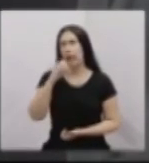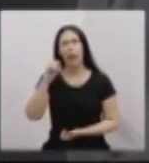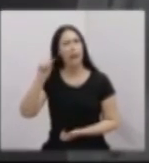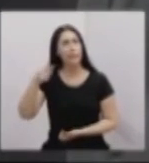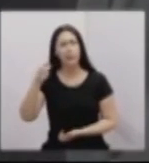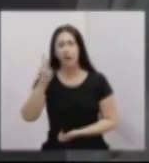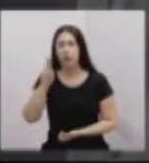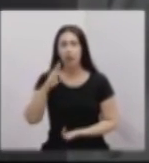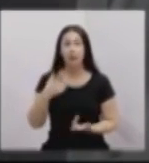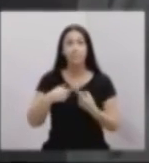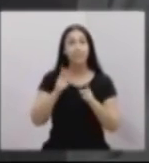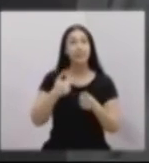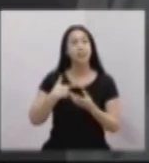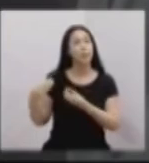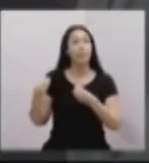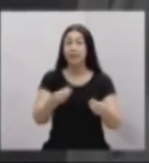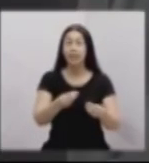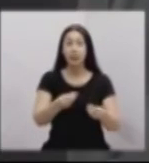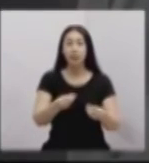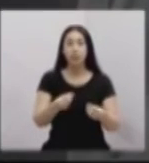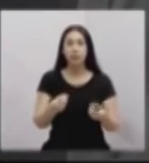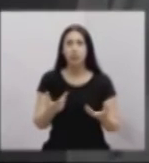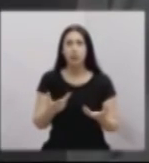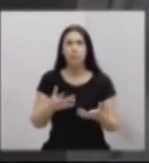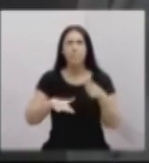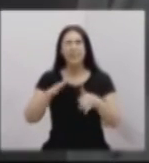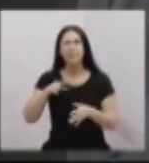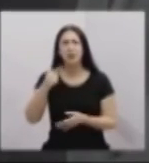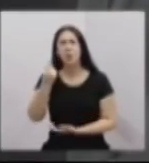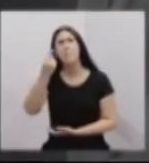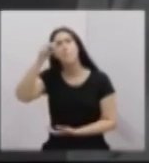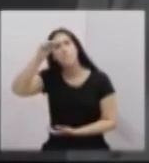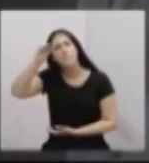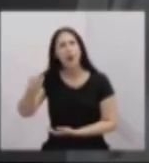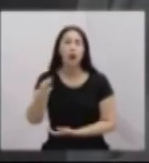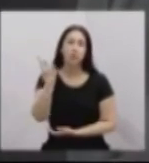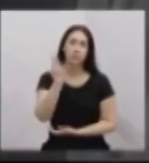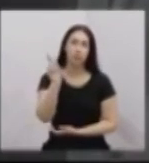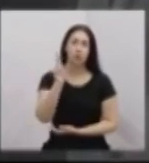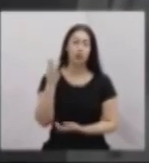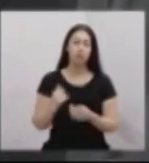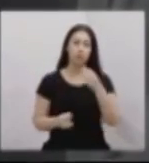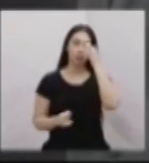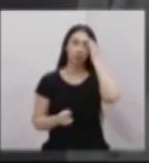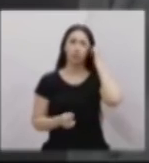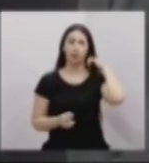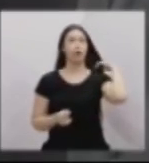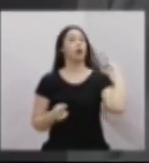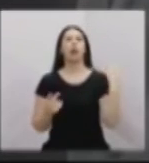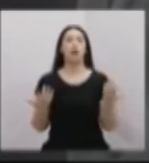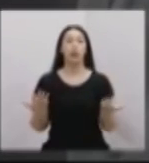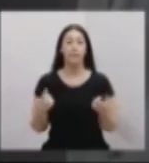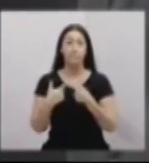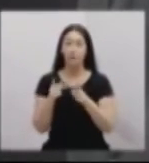eu encaminhei praticamente sozinho quase R$1 milhão para a Santa Casa de Jacareí. E a gente não